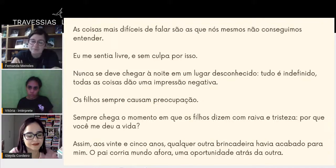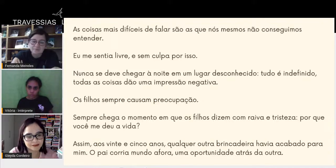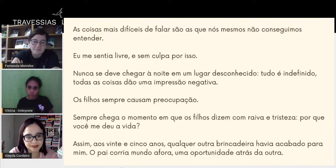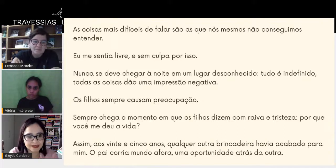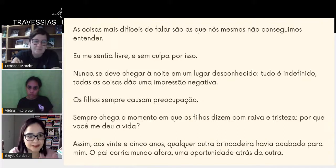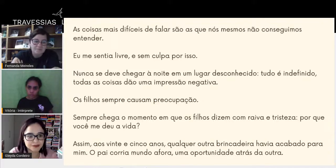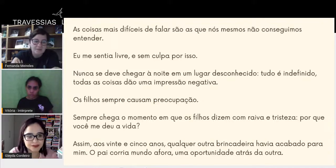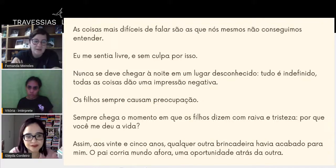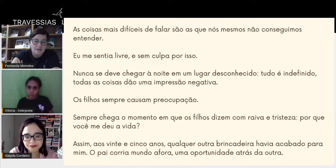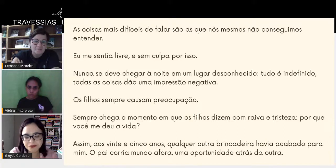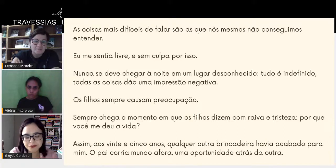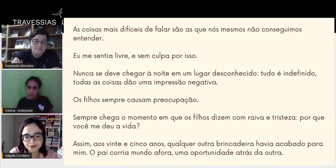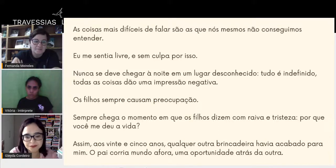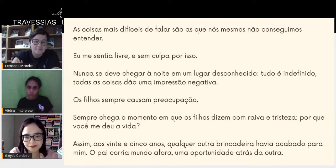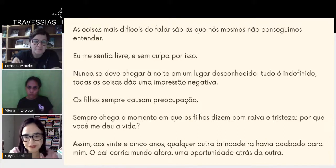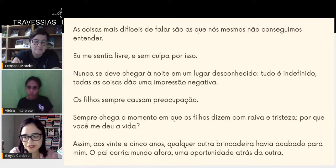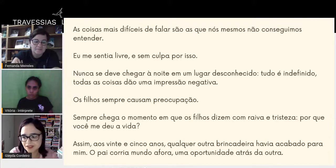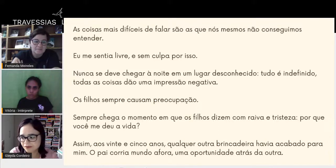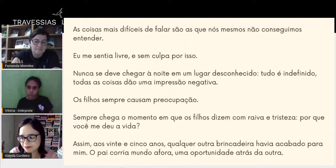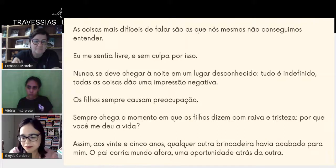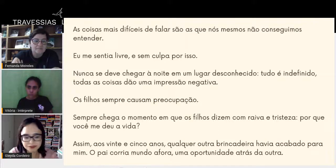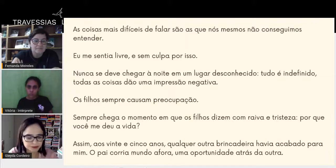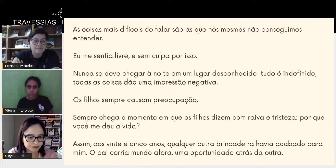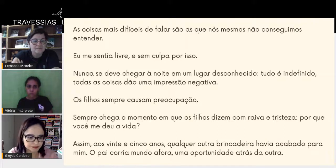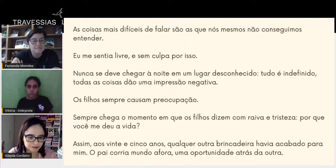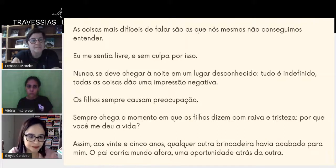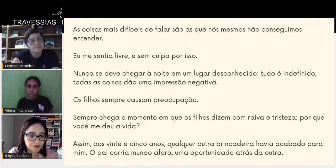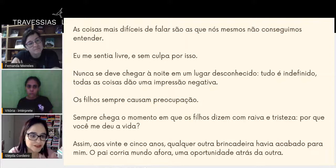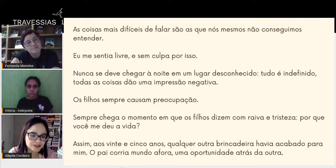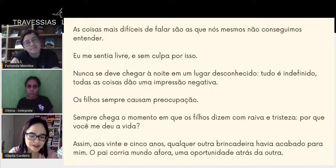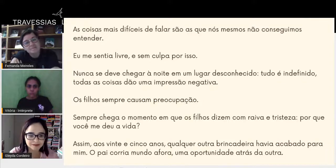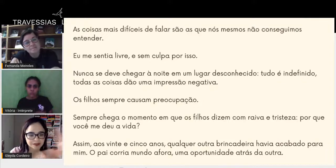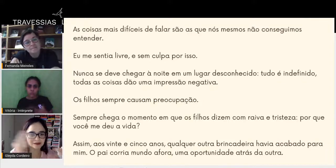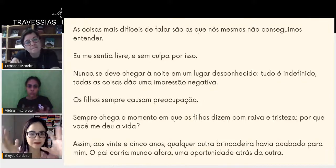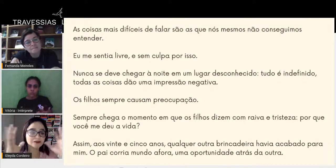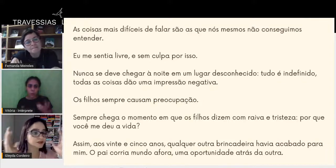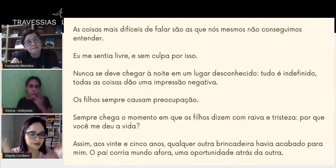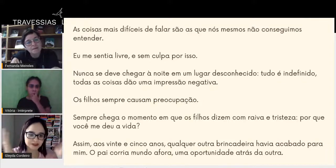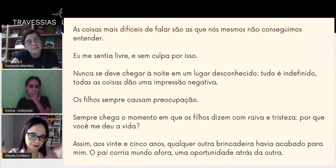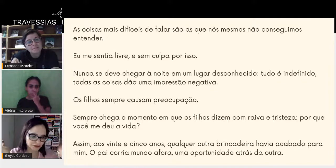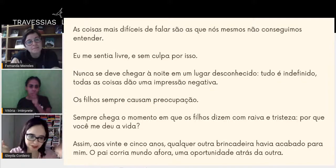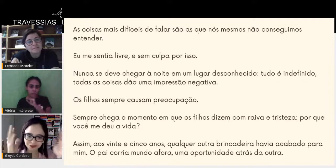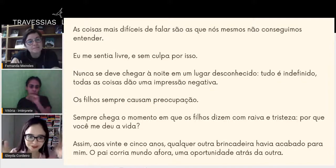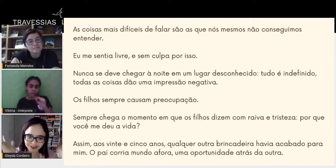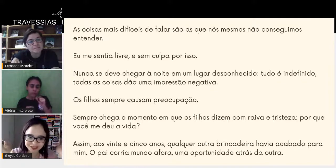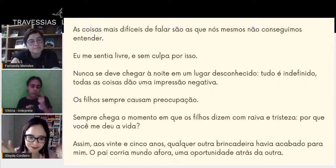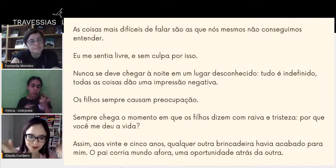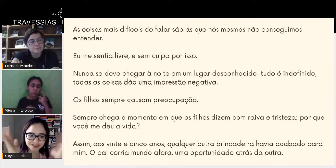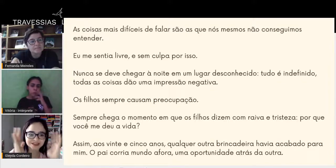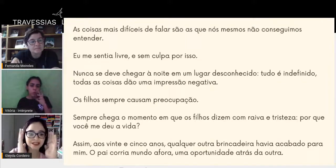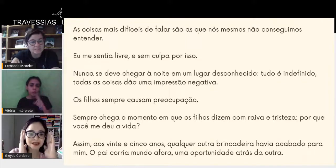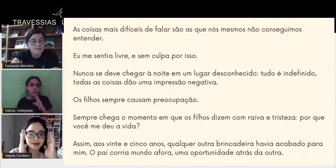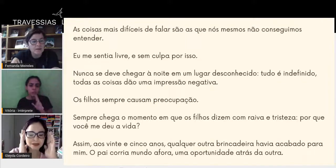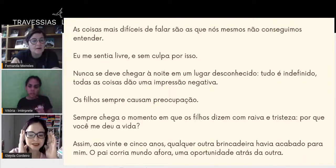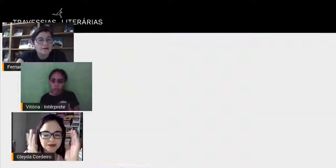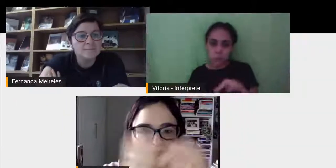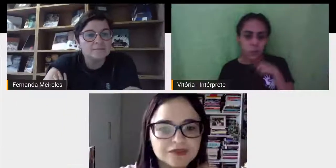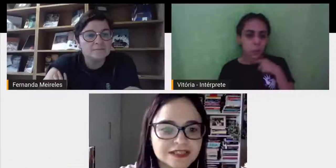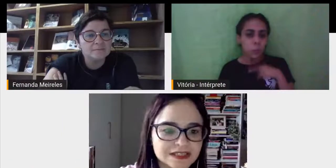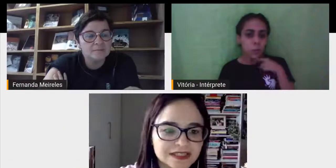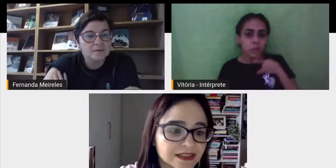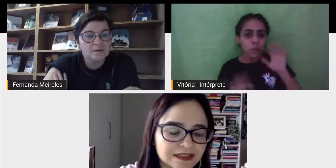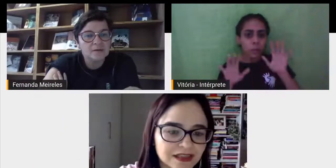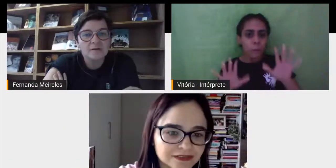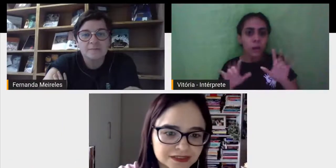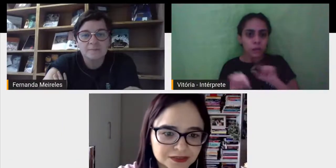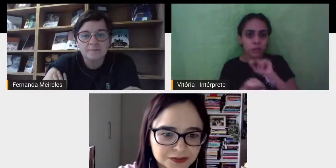é... Isso me deixava muito... São questões que me... Eu não tenho a solução, não tenho a resposta, mas que eu